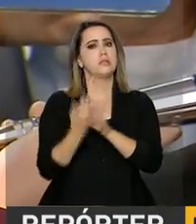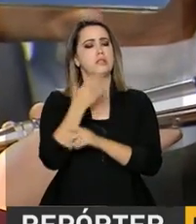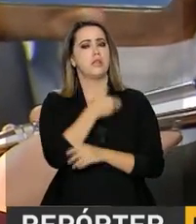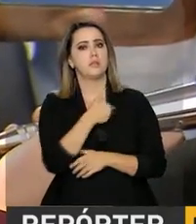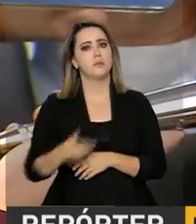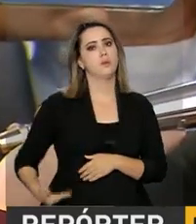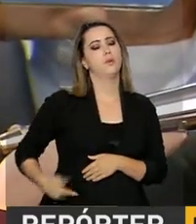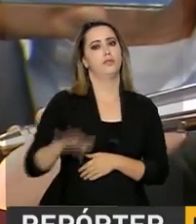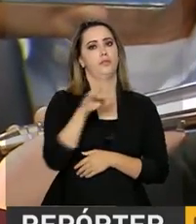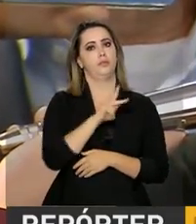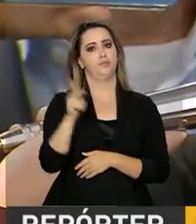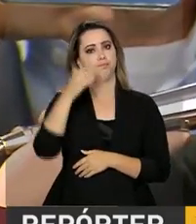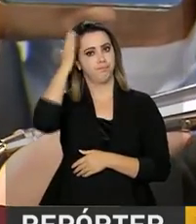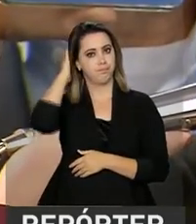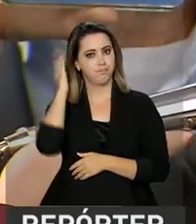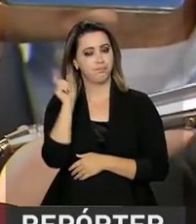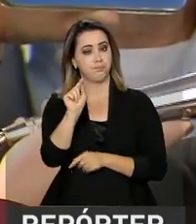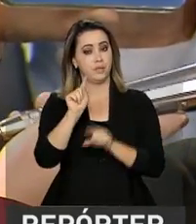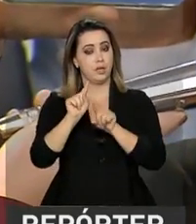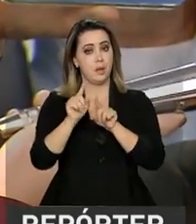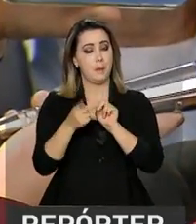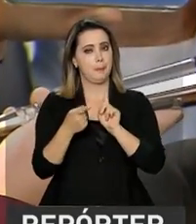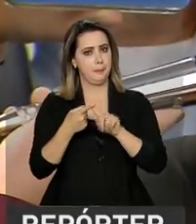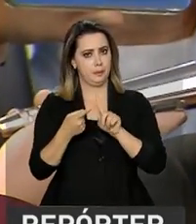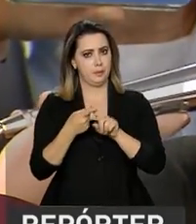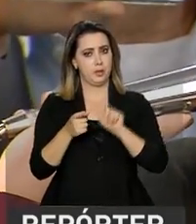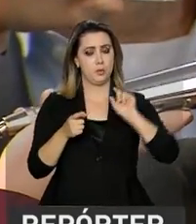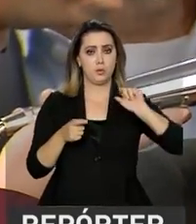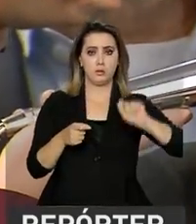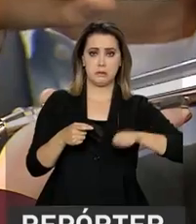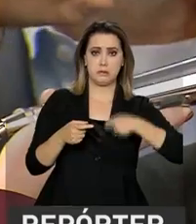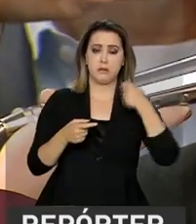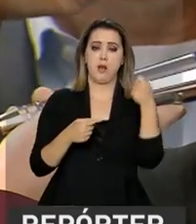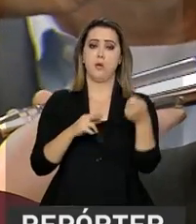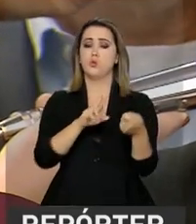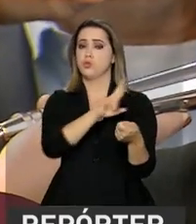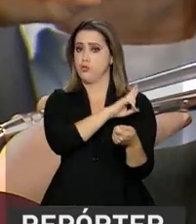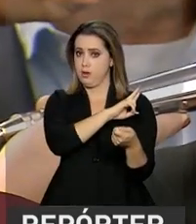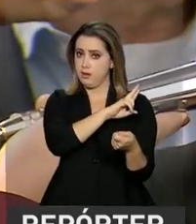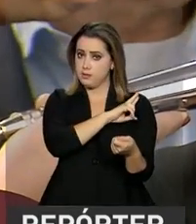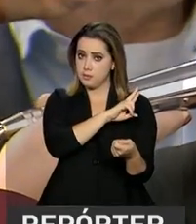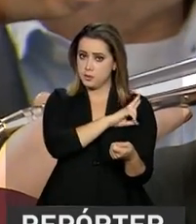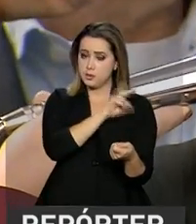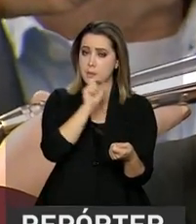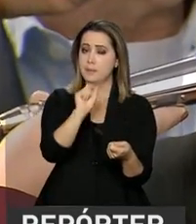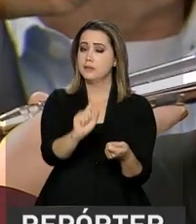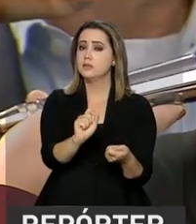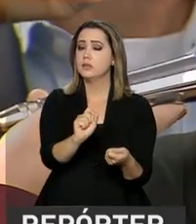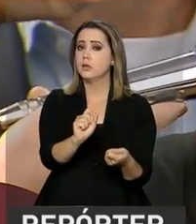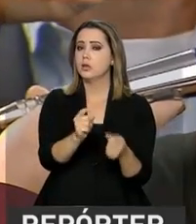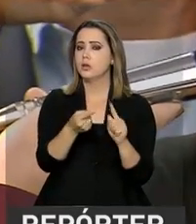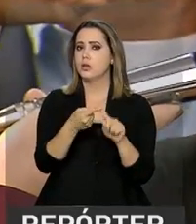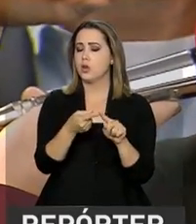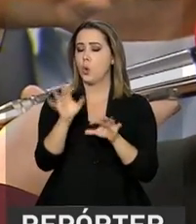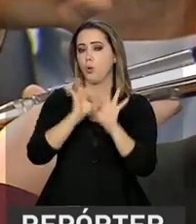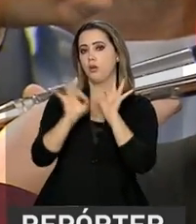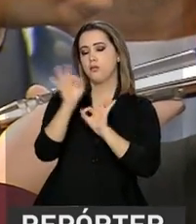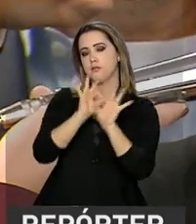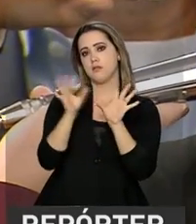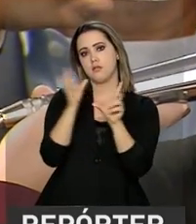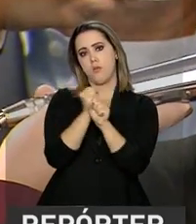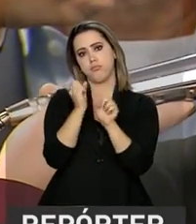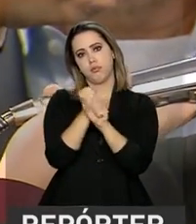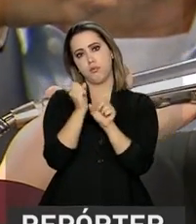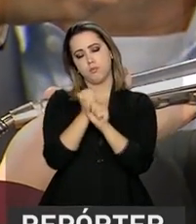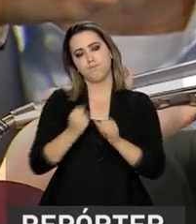pelo governo primeiro o governo deu sinais de responsabilidade no que diz respeito à organização da sua